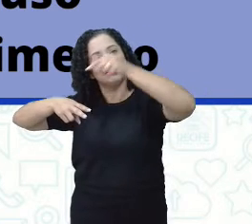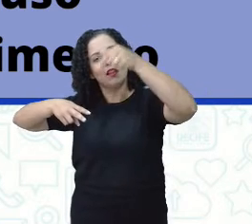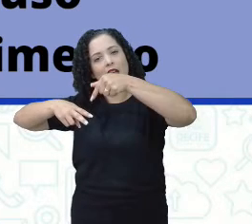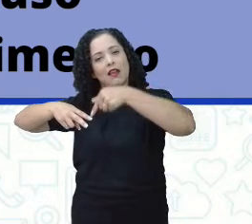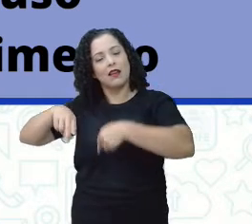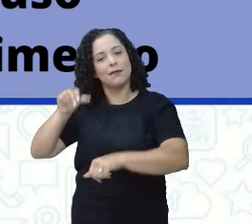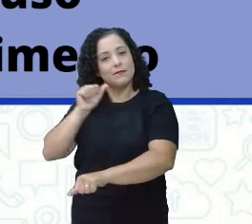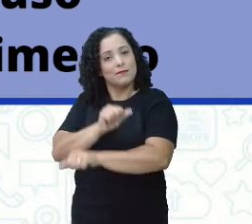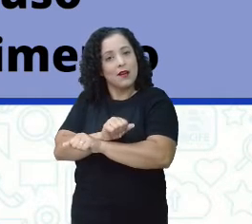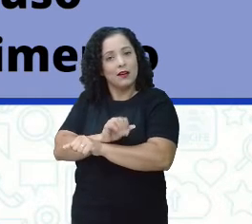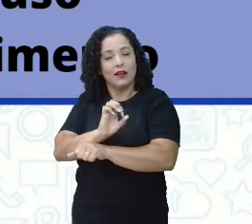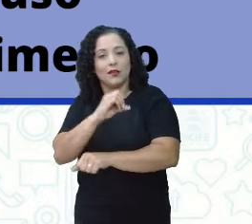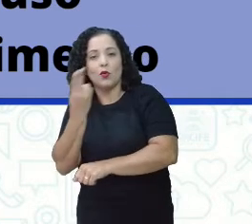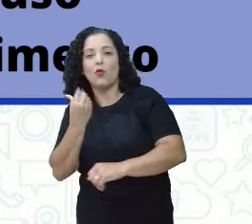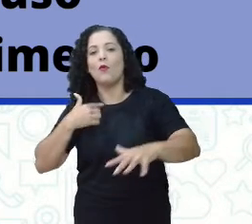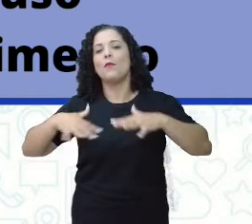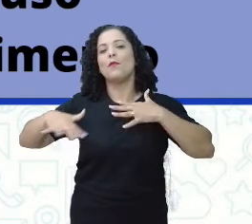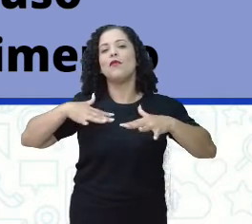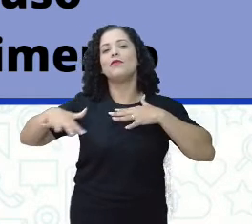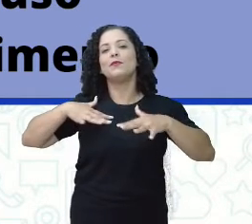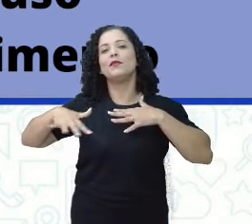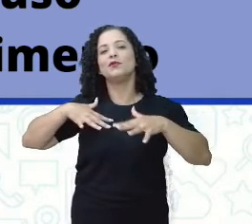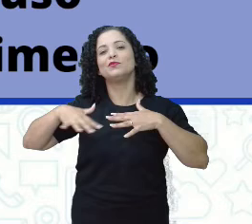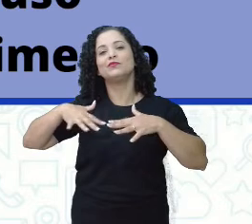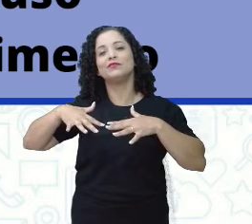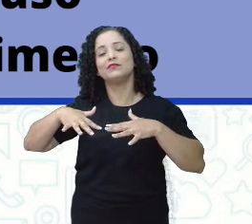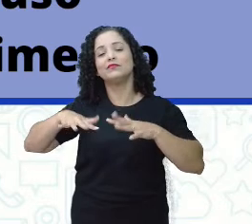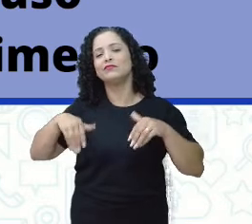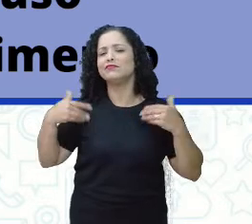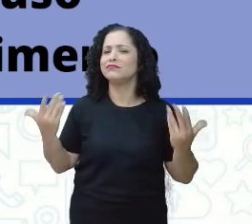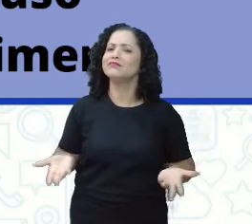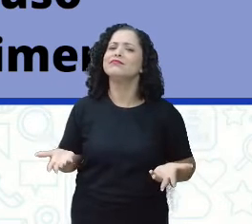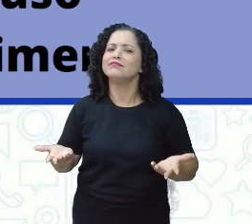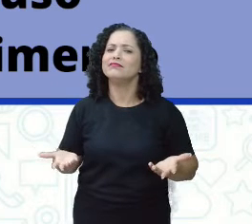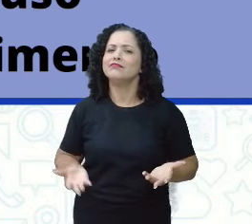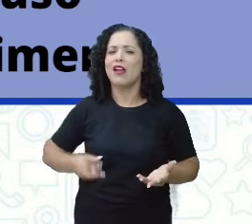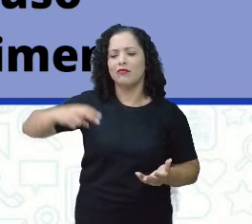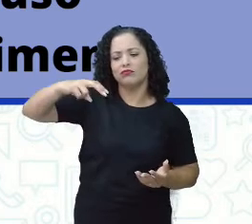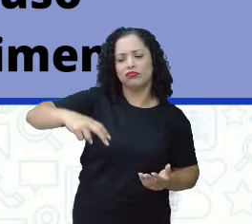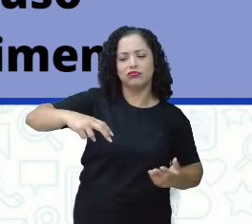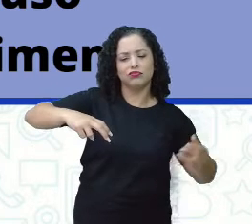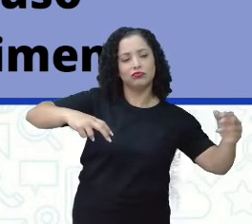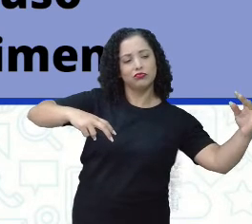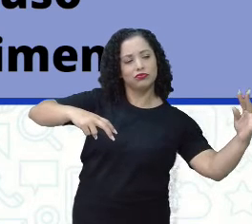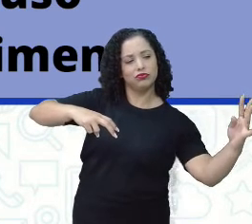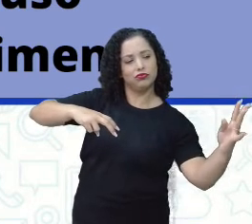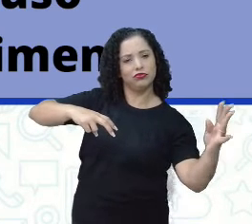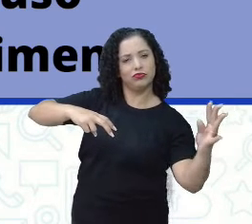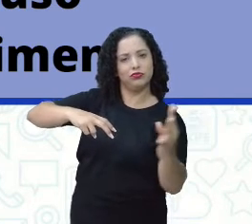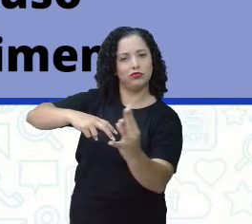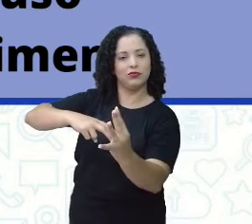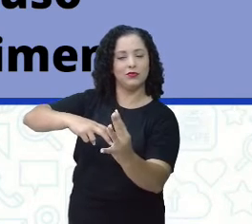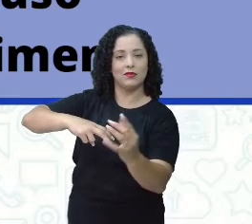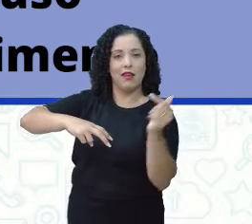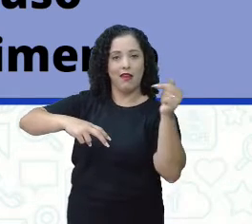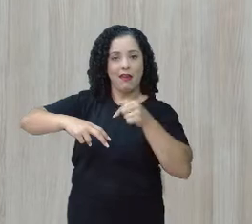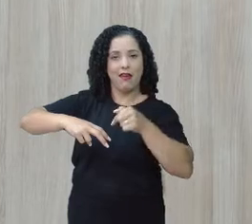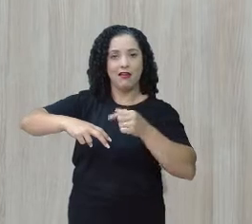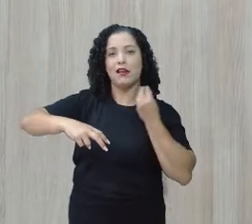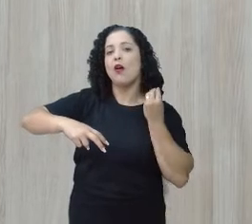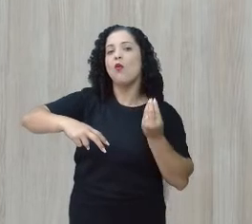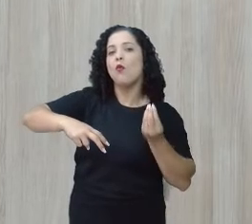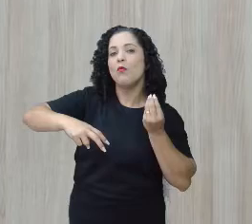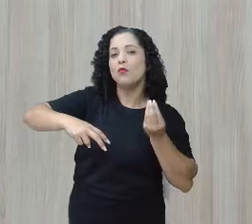ela está em repouso ou em movimento em relação aí aos surfistas que estão indo para casa? Então, essa seria